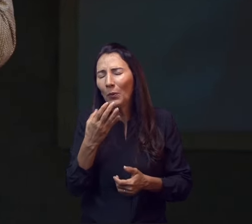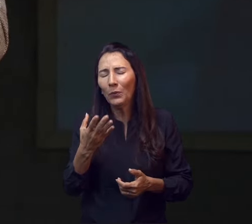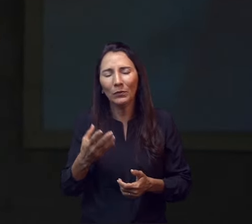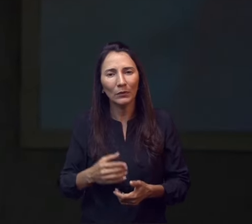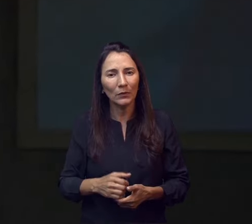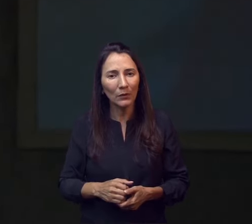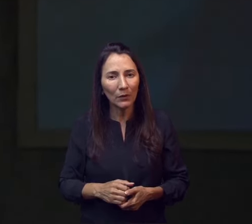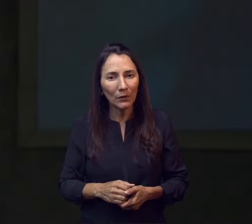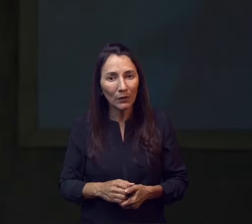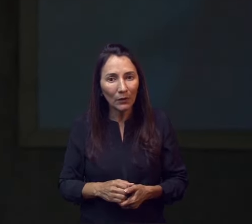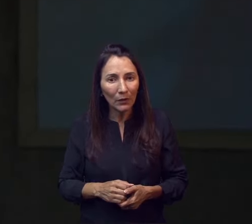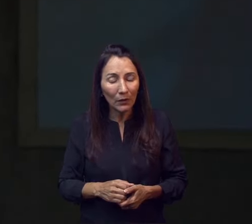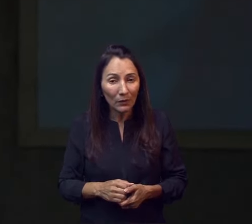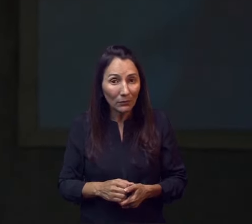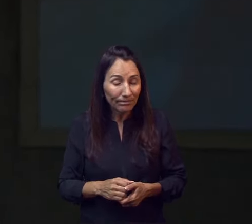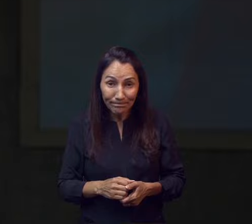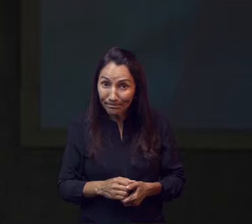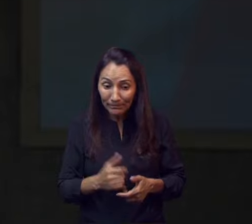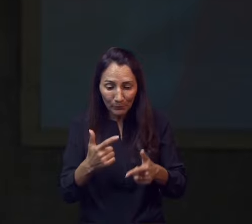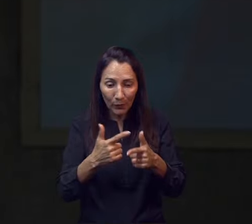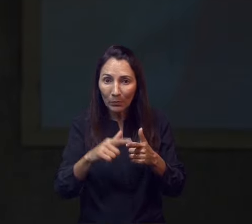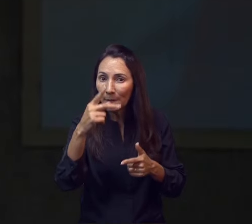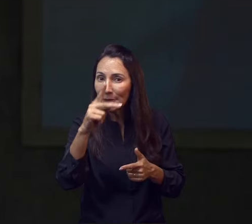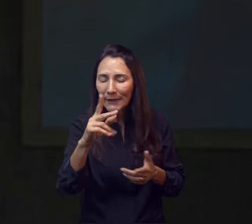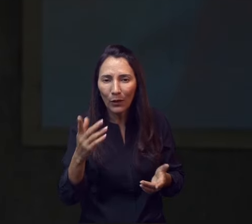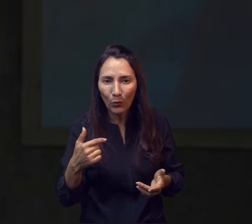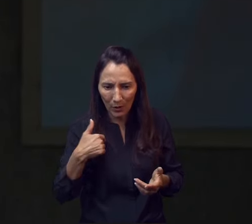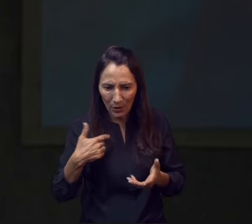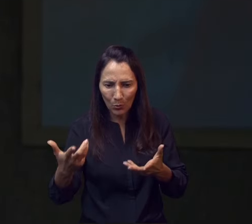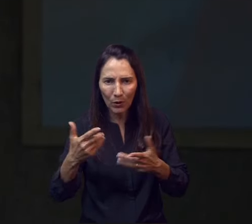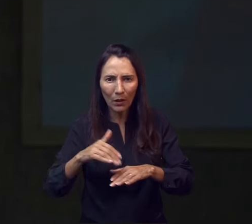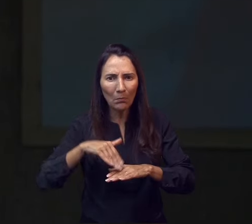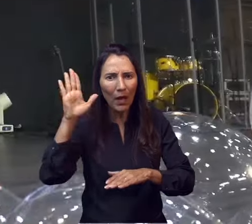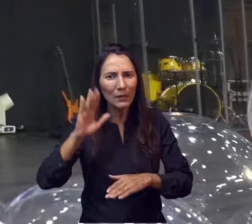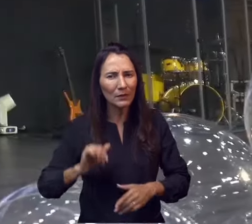irmão problema é seu eu quero é mais